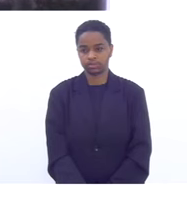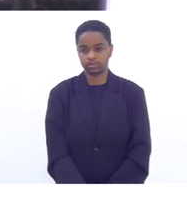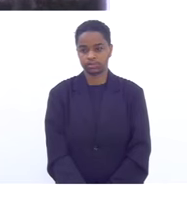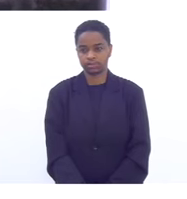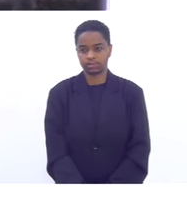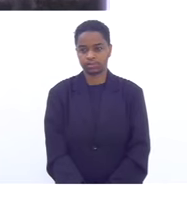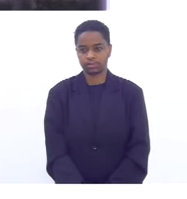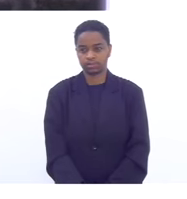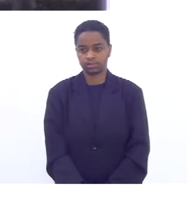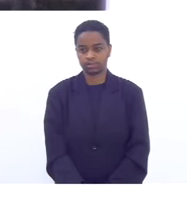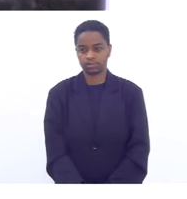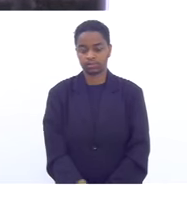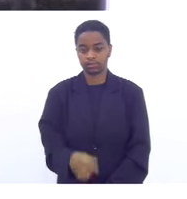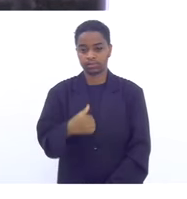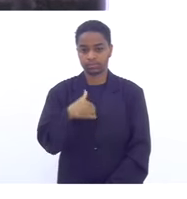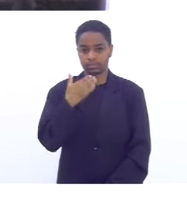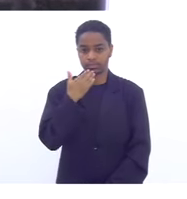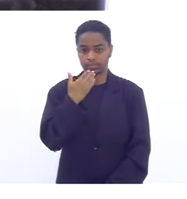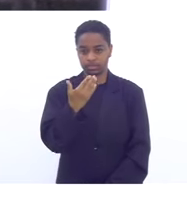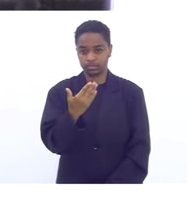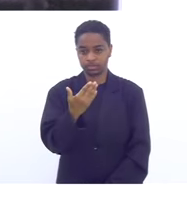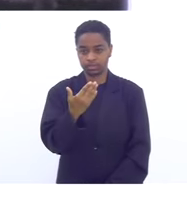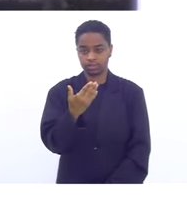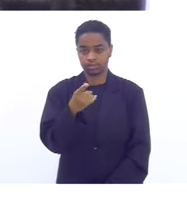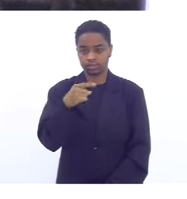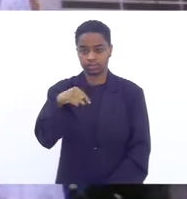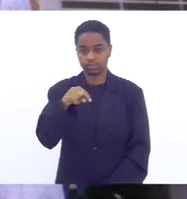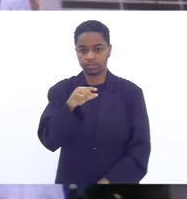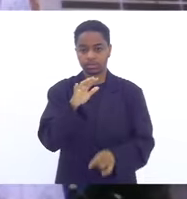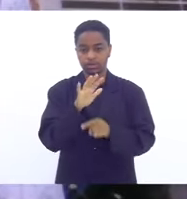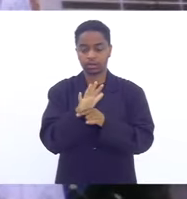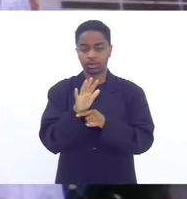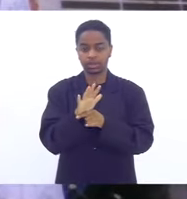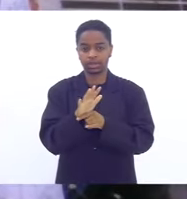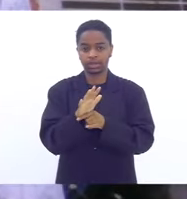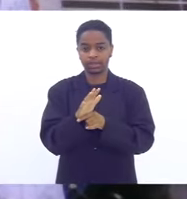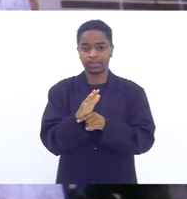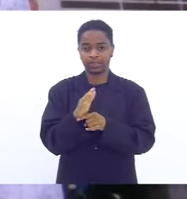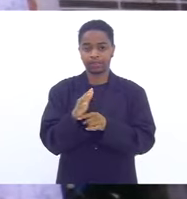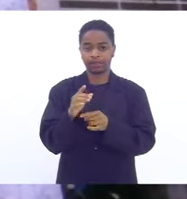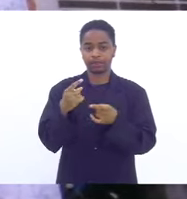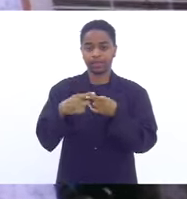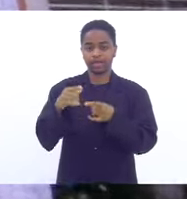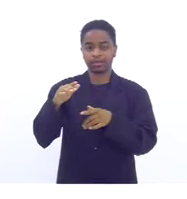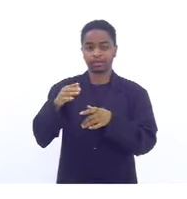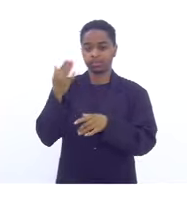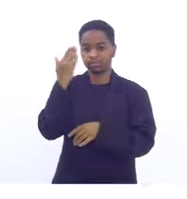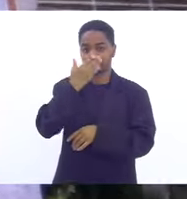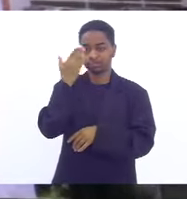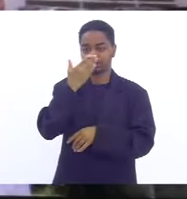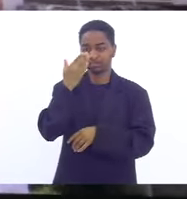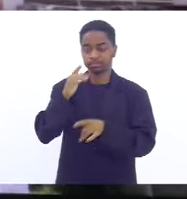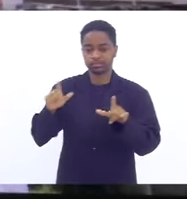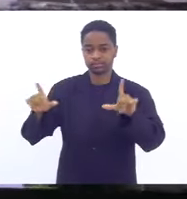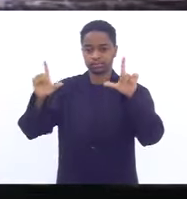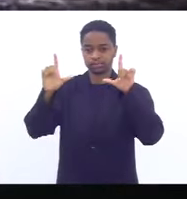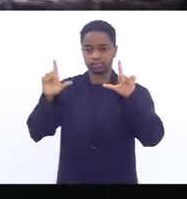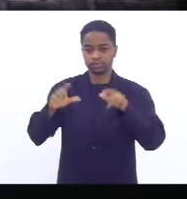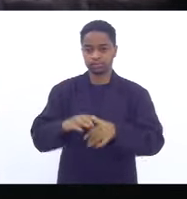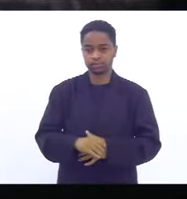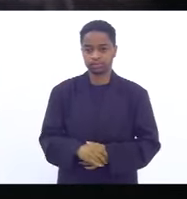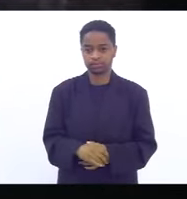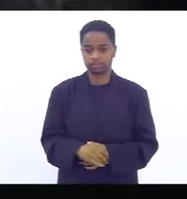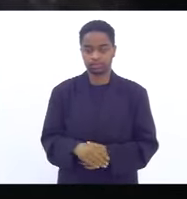Pedi a colaboração para desocuparem a frente do telão, aí, por favor. Obrigado. Muito obrigada,